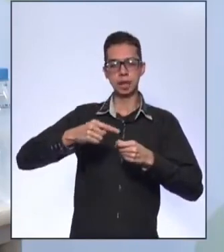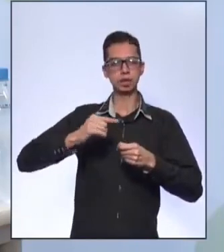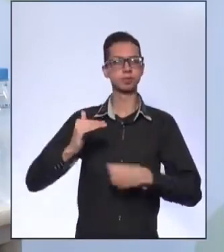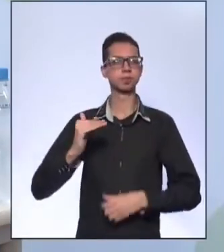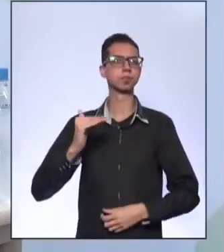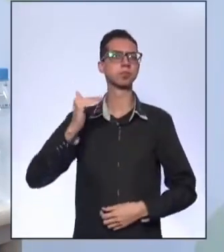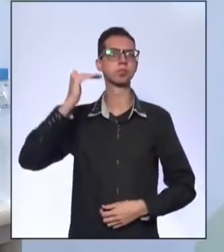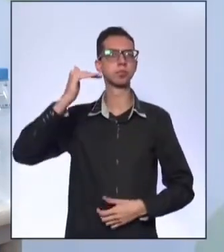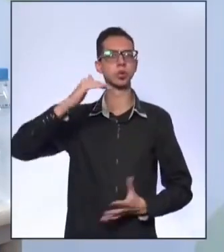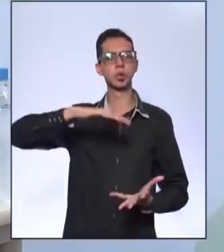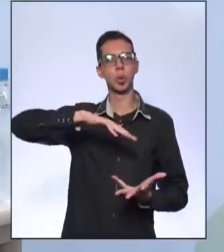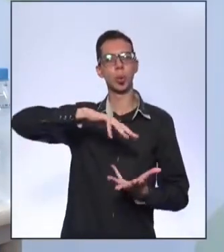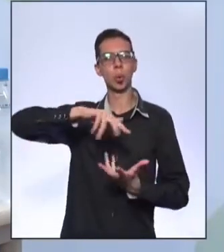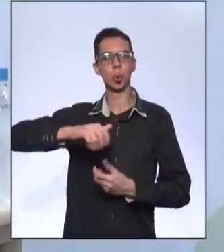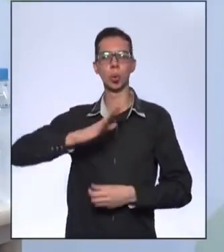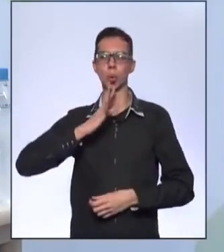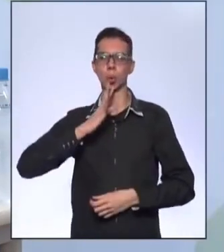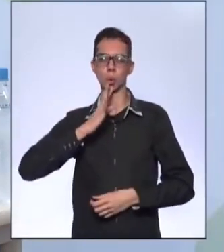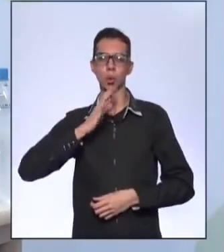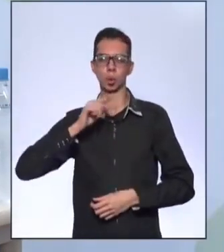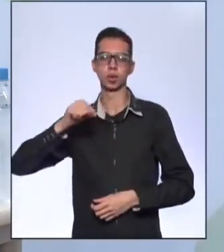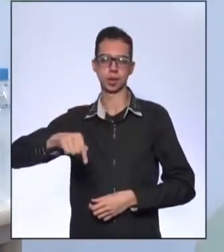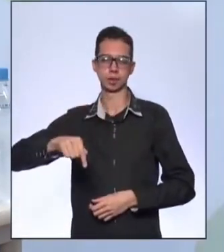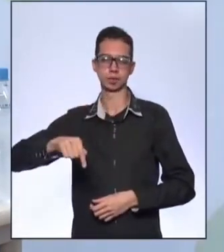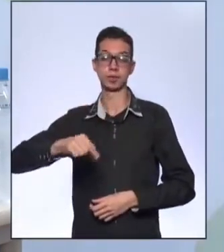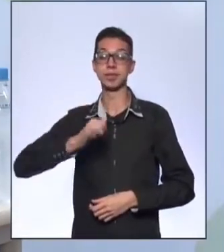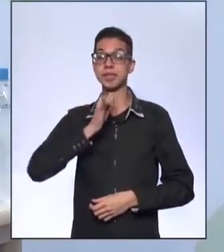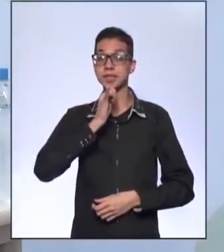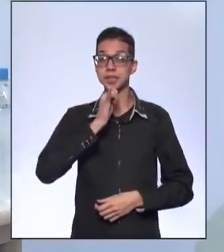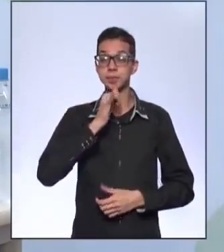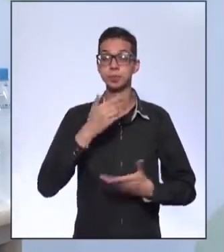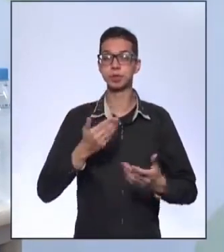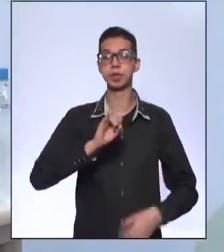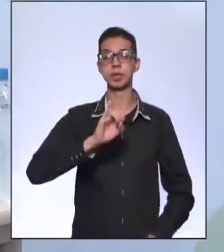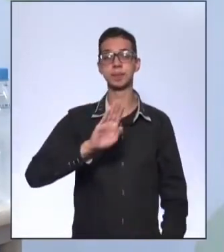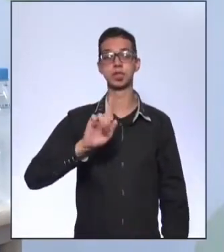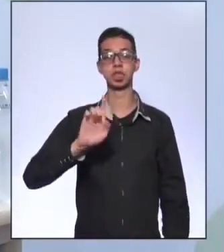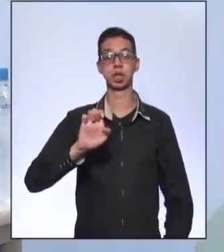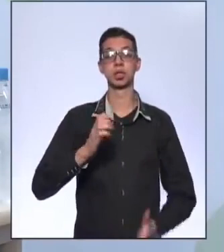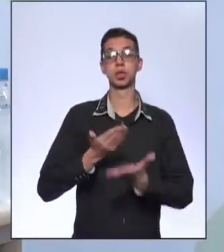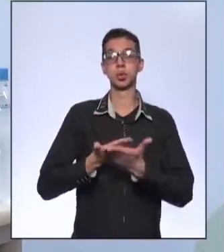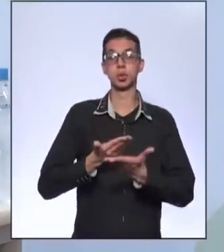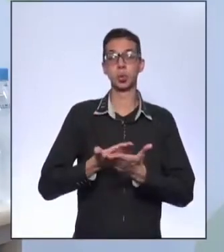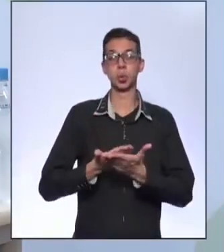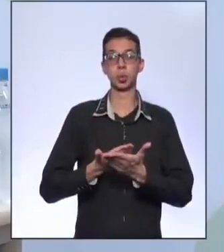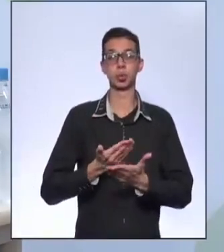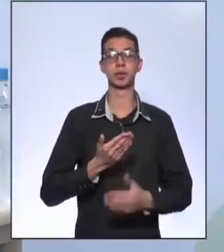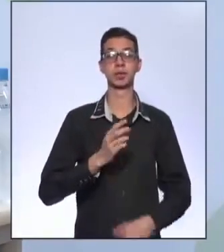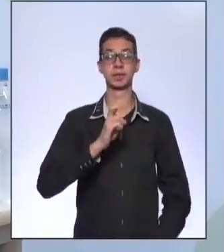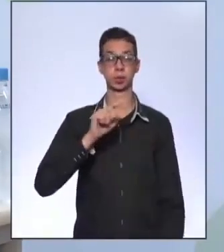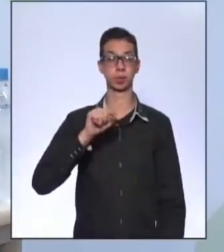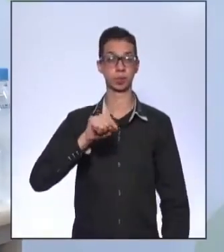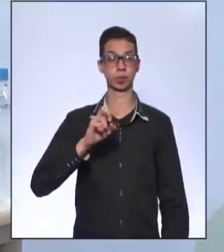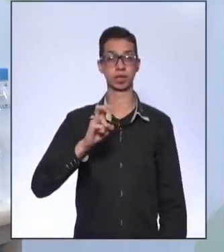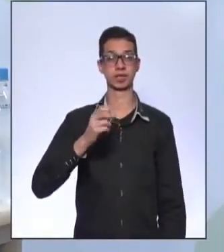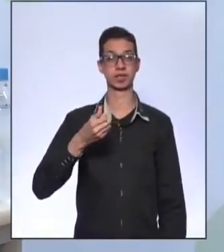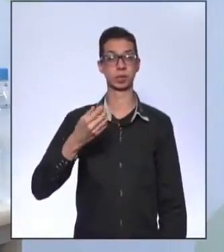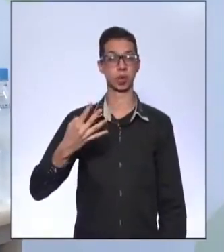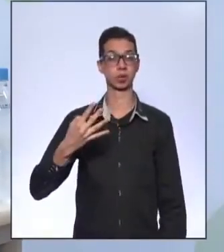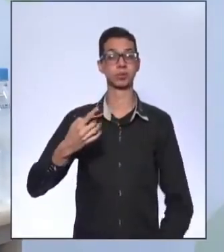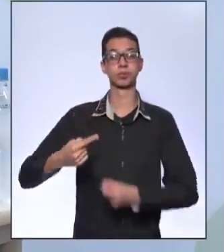interessante é que o IBGE Ele estudou Universo de 5.564 municípios no Brasil